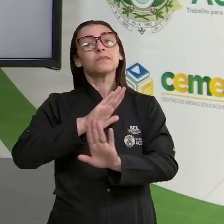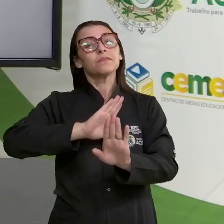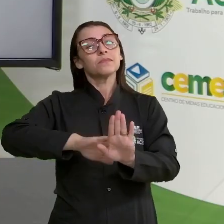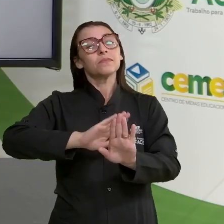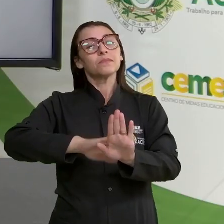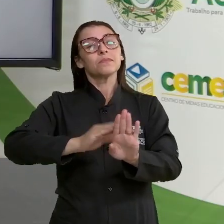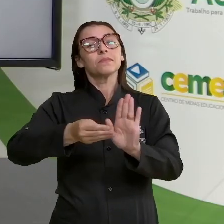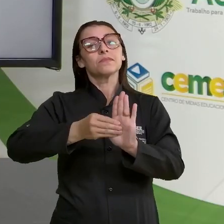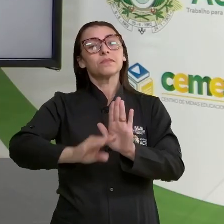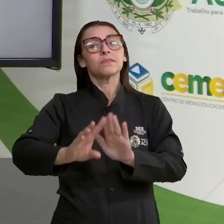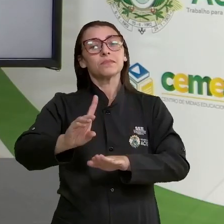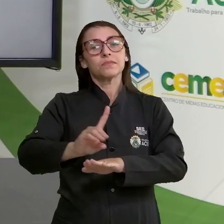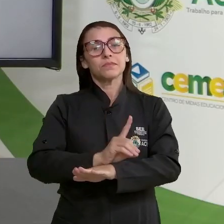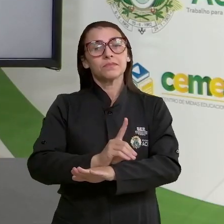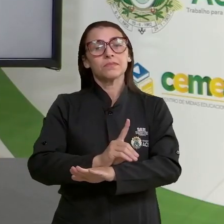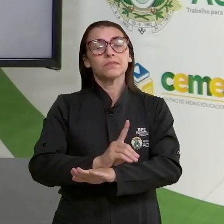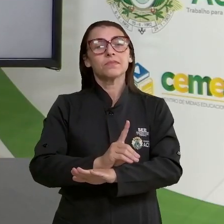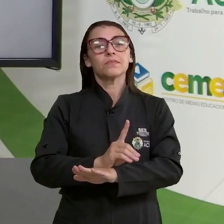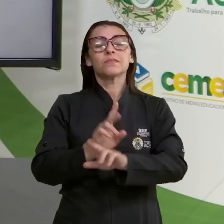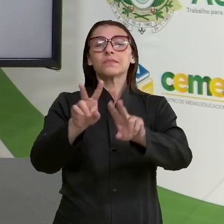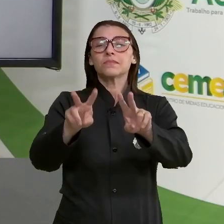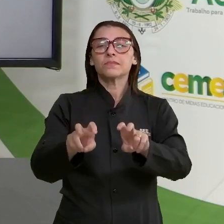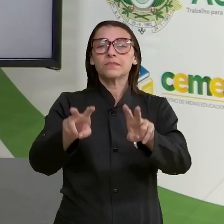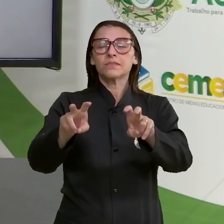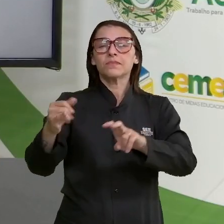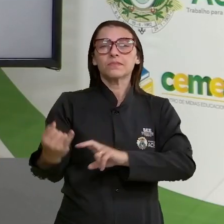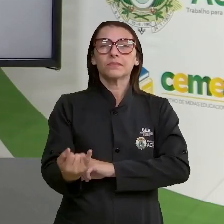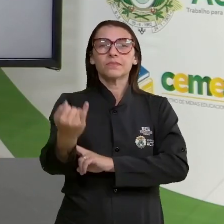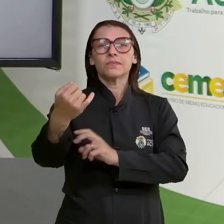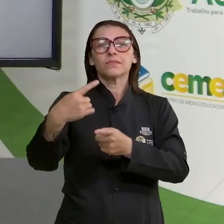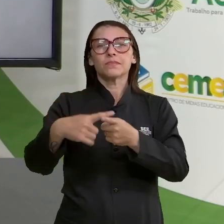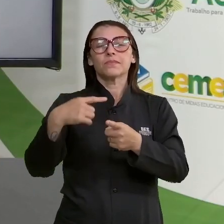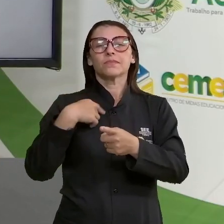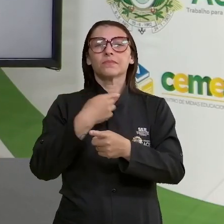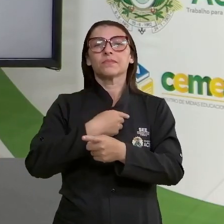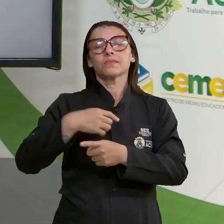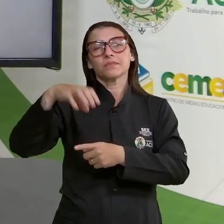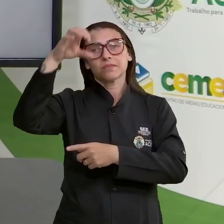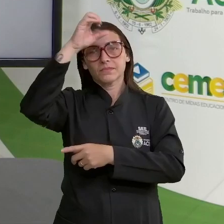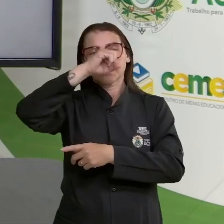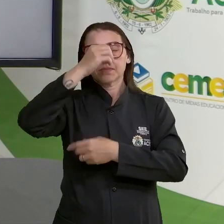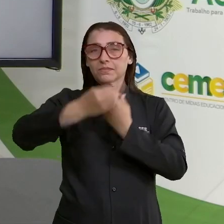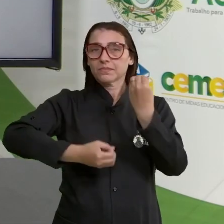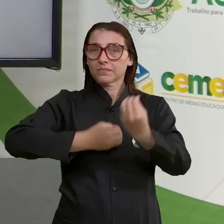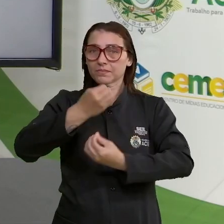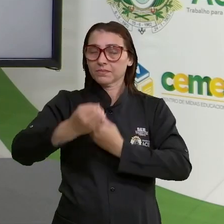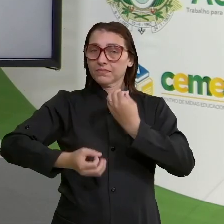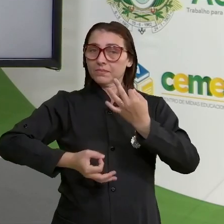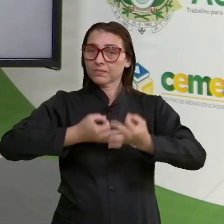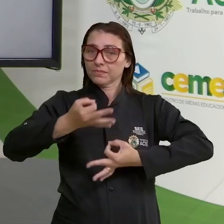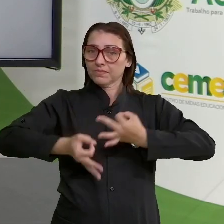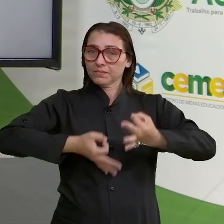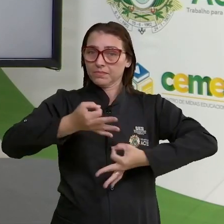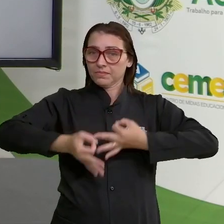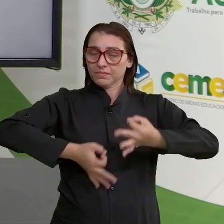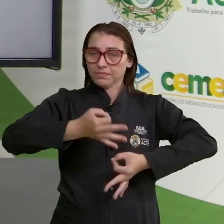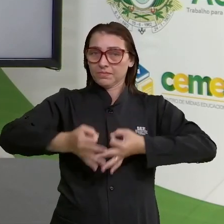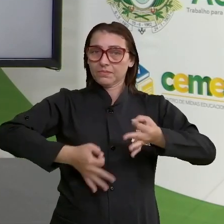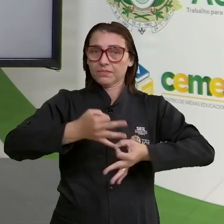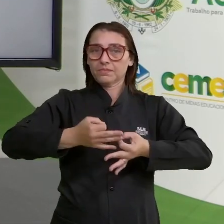nas mídias digitais. Esse assunto ele é muito importante porque nós vamos aprender como os discursos eles